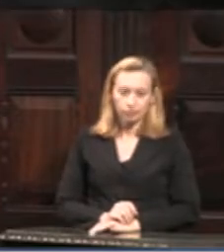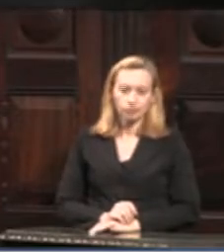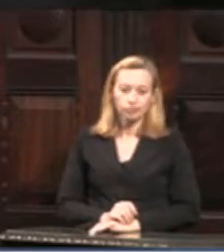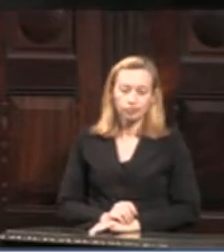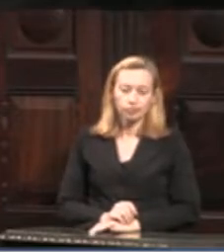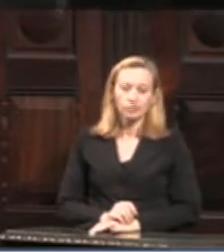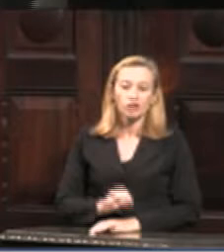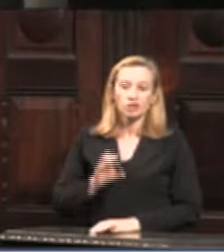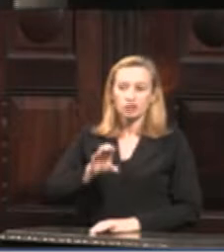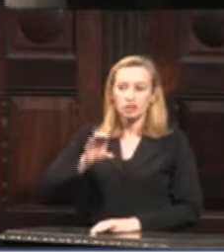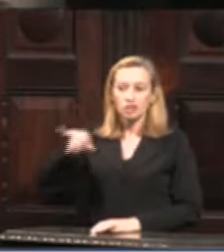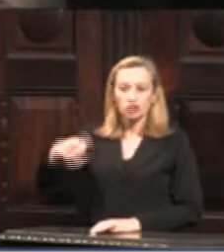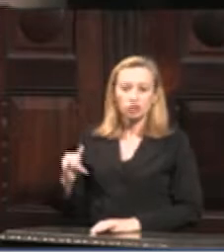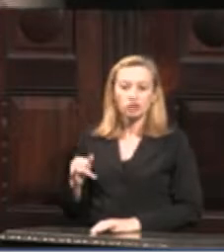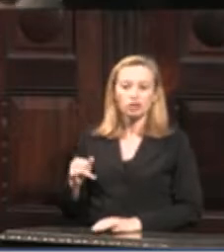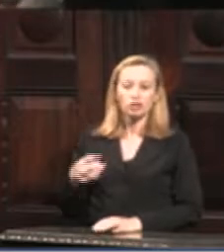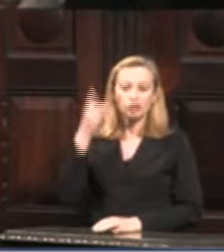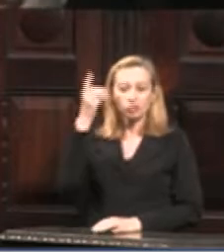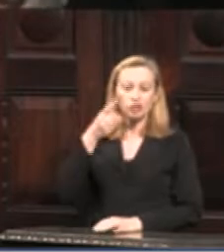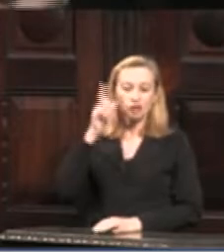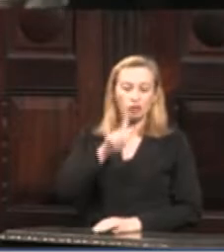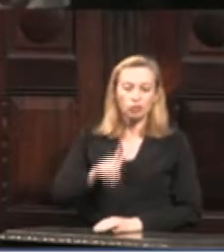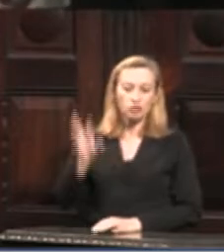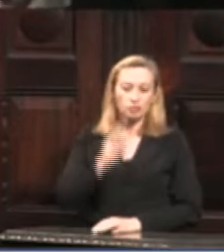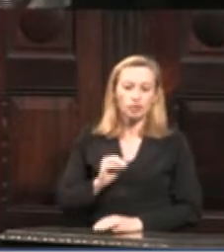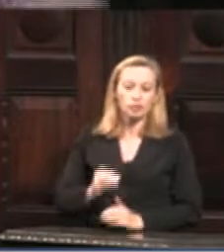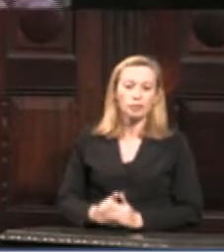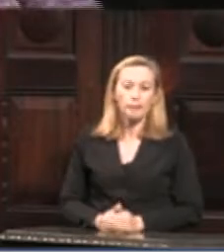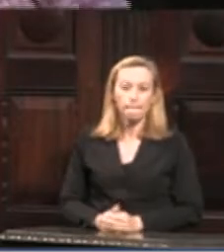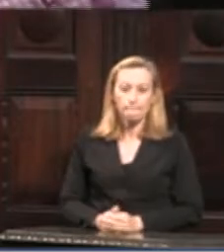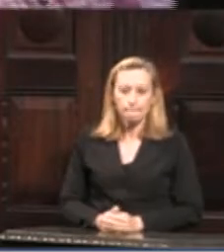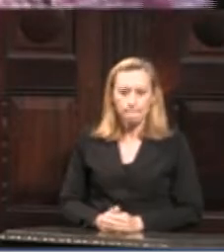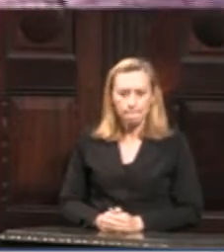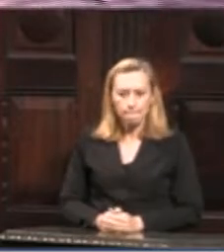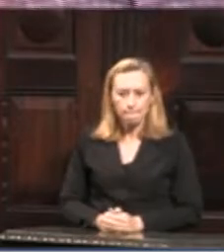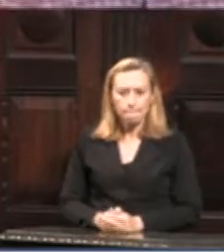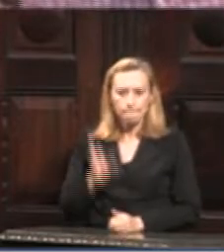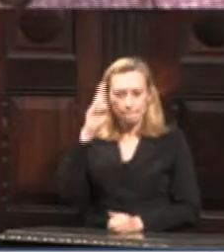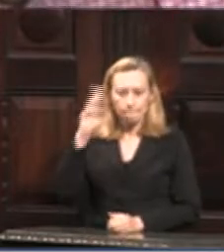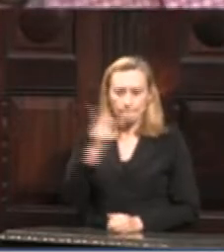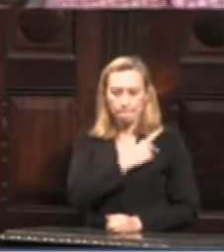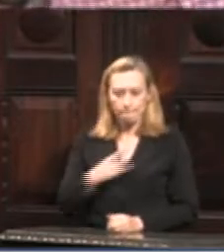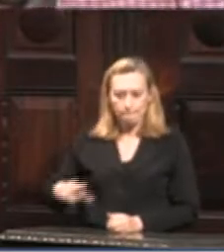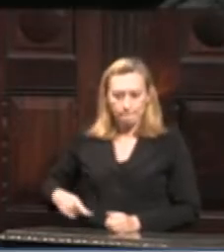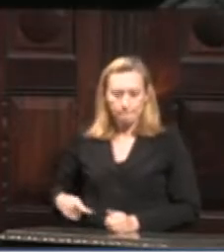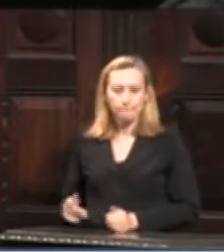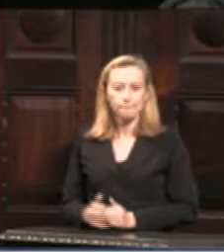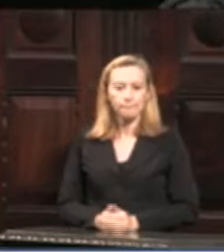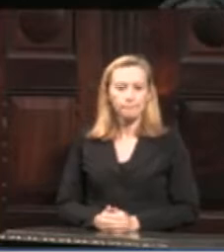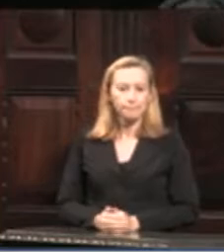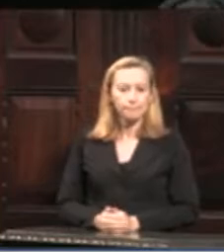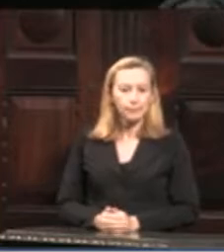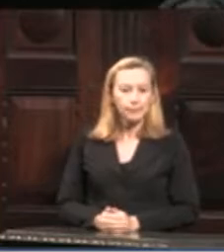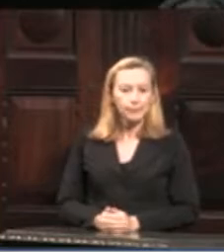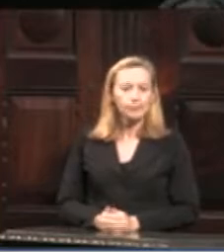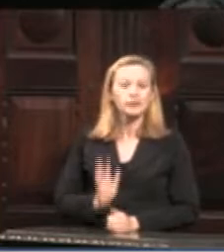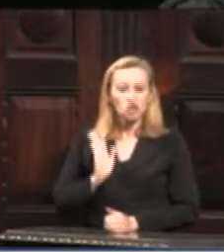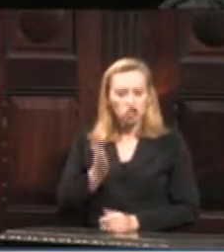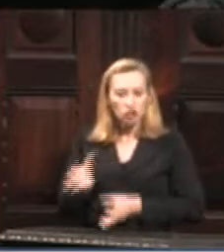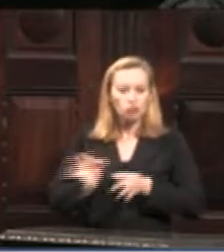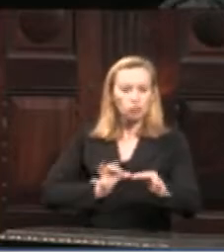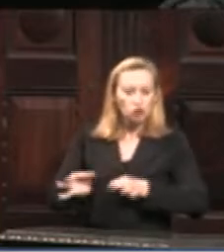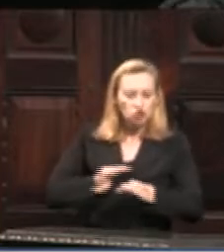pela CCJ, deputado Luiz Paulo. Senhor presidente, já que o